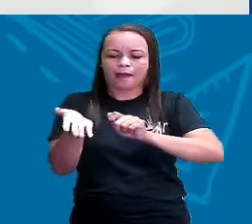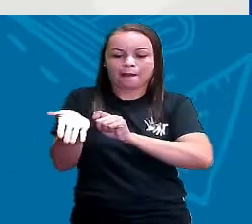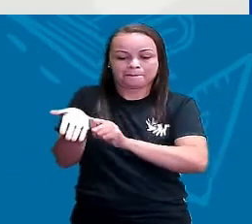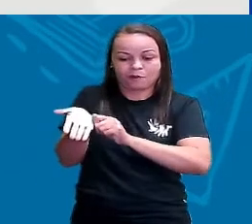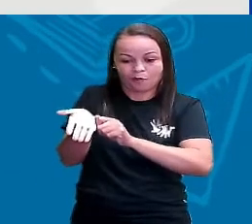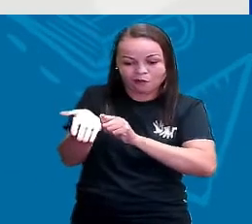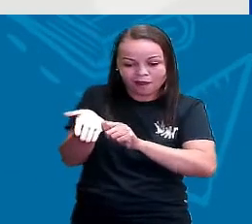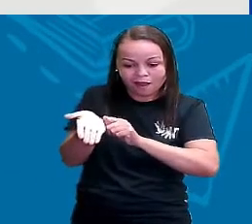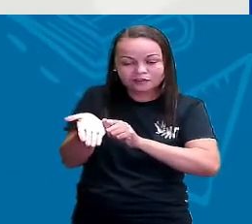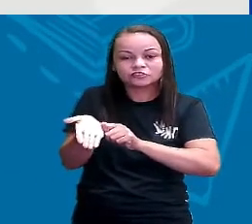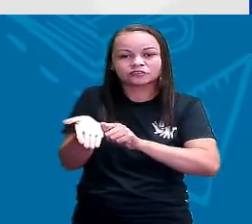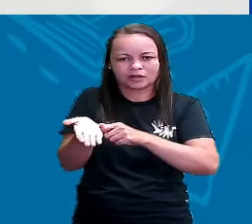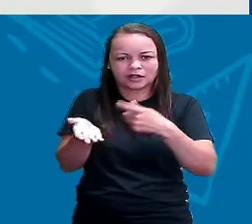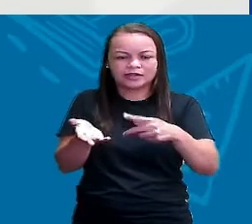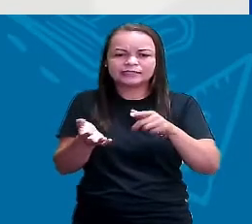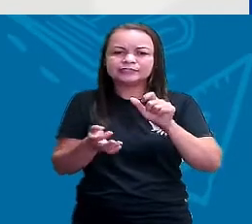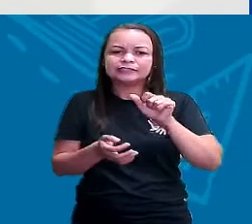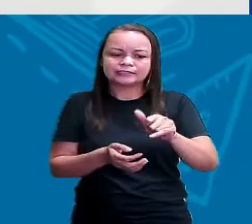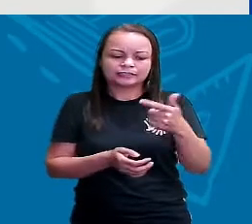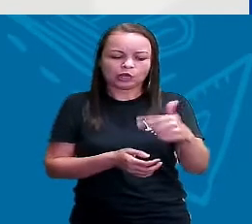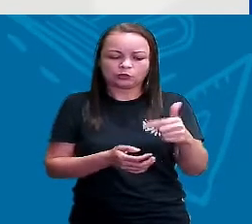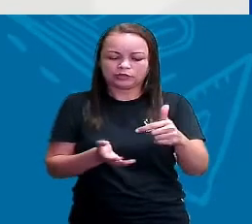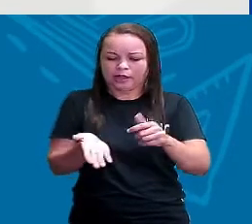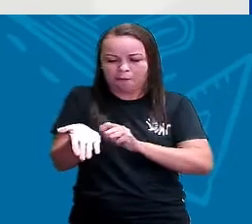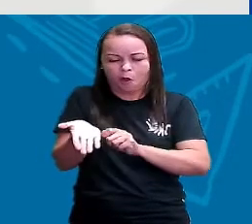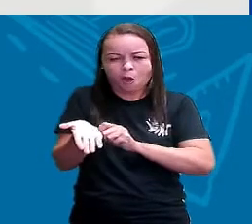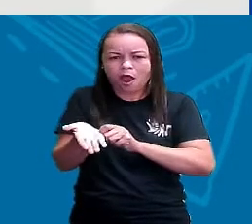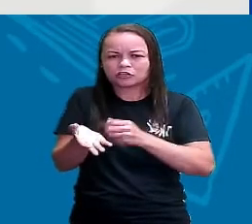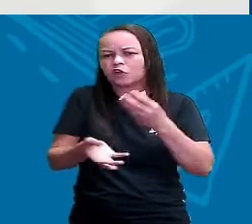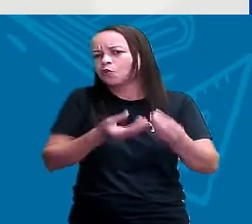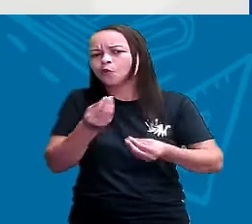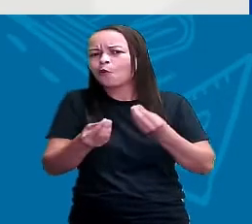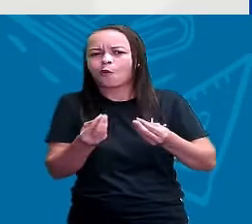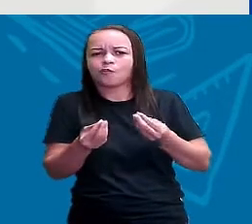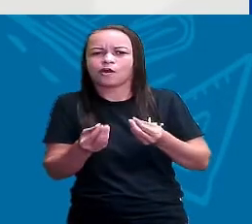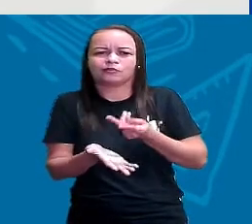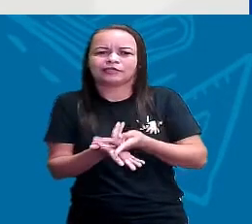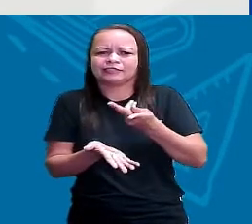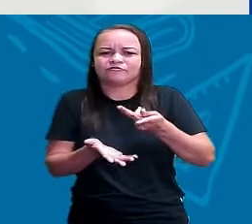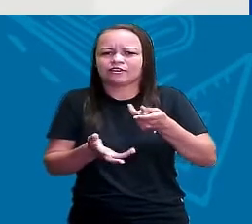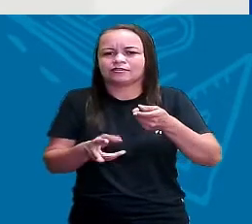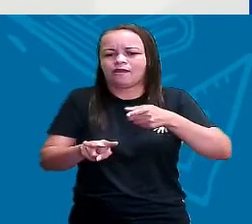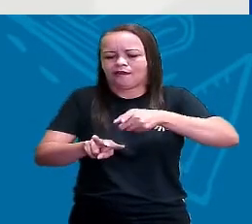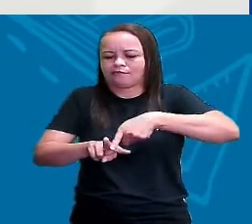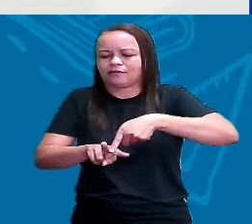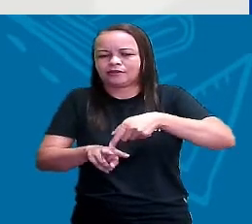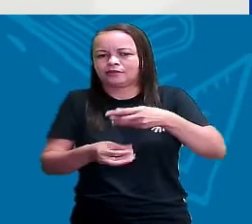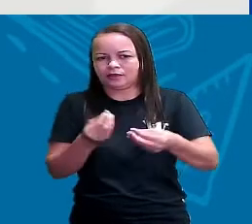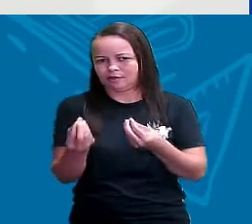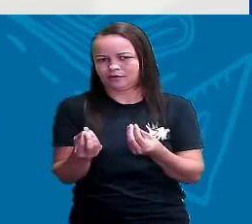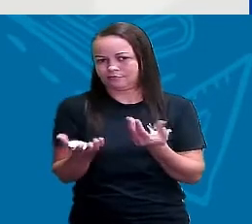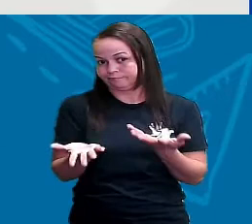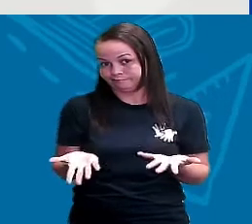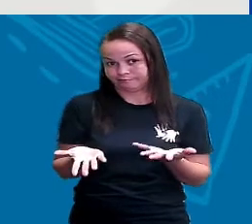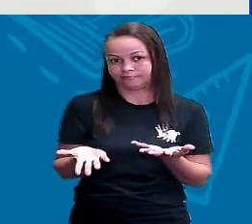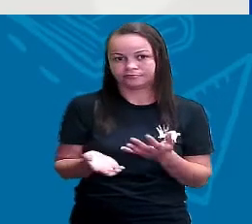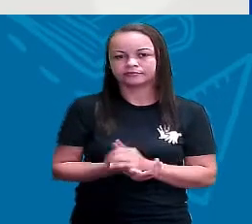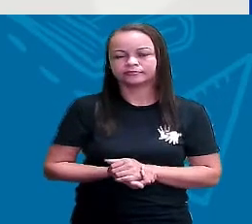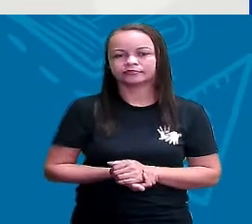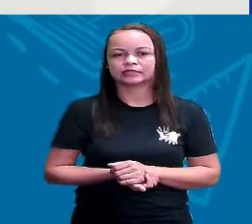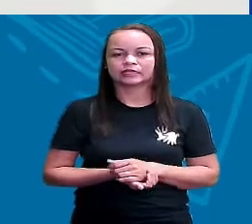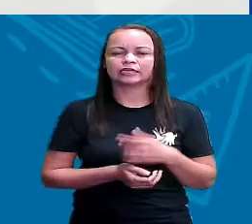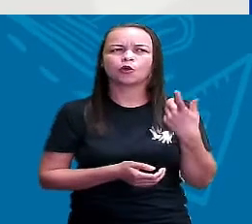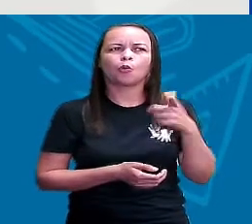Sem a borracha, a sandália talvez não desse muito certo, né? Não ia ficar direitinho. Então, vamos ver